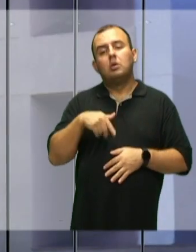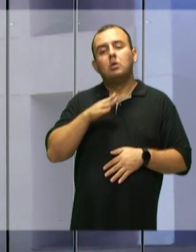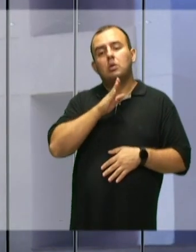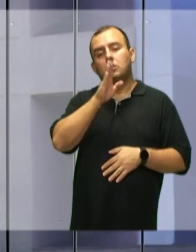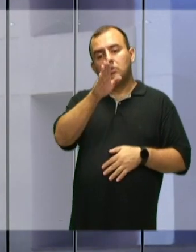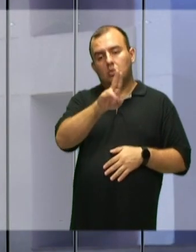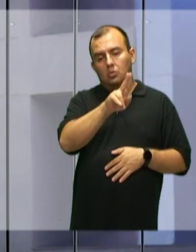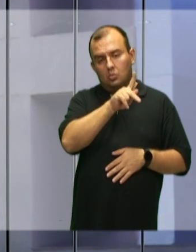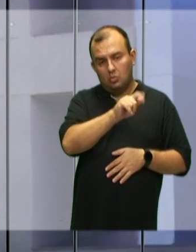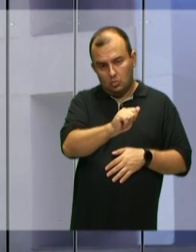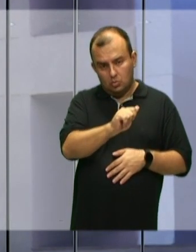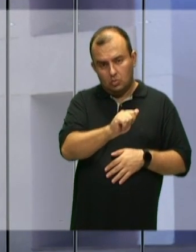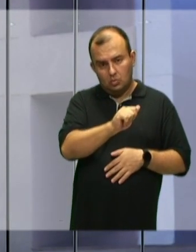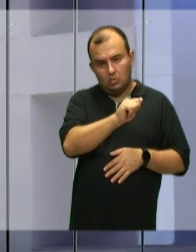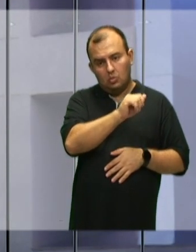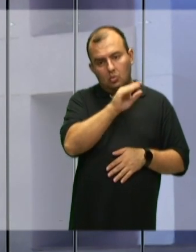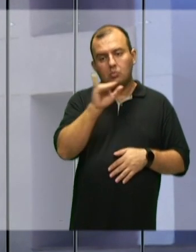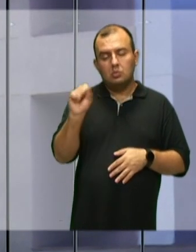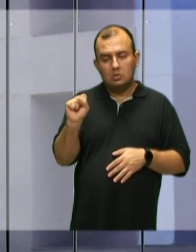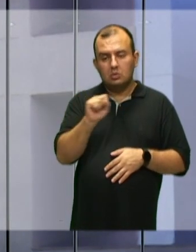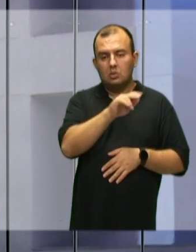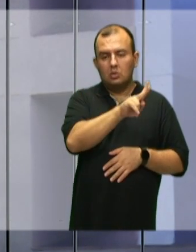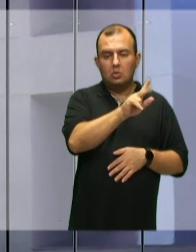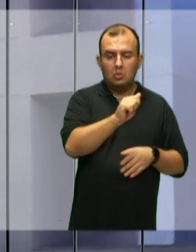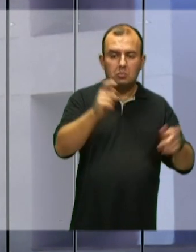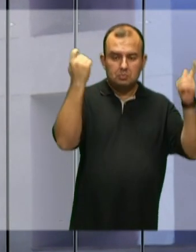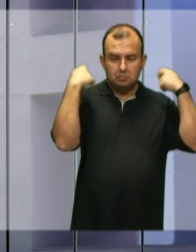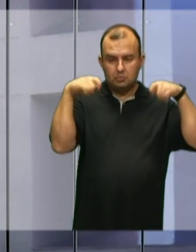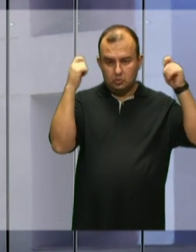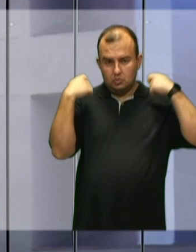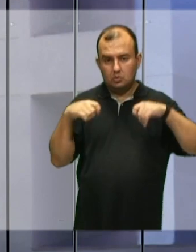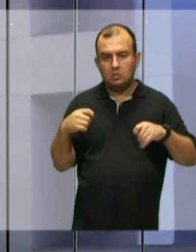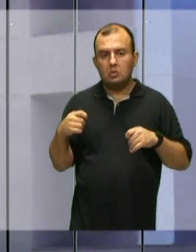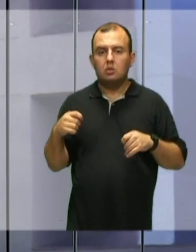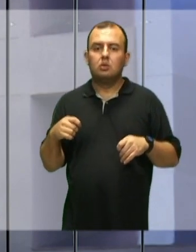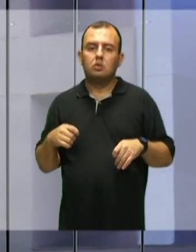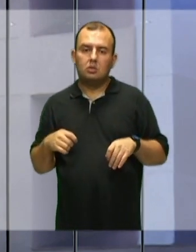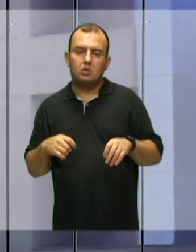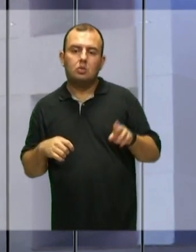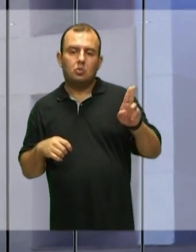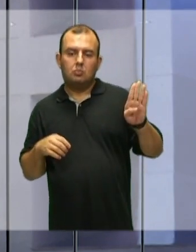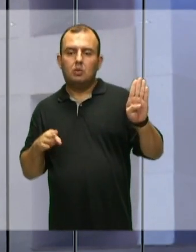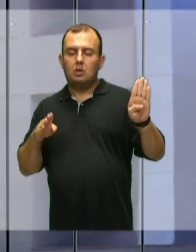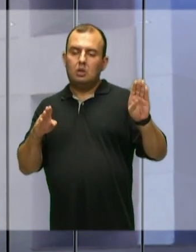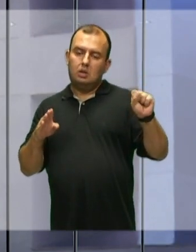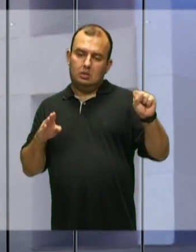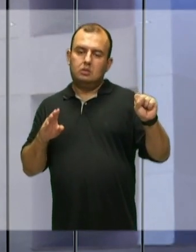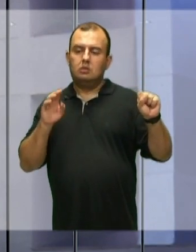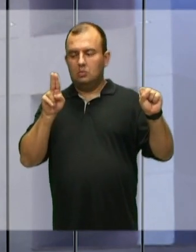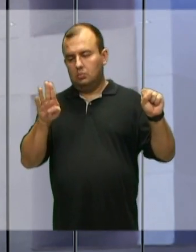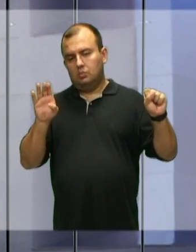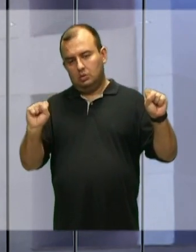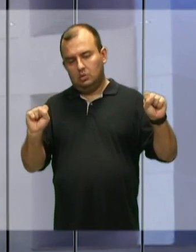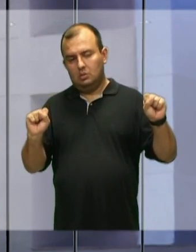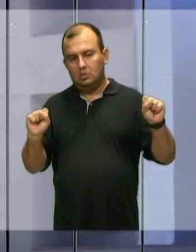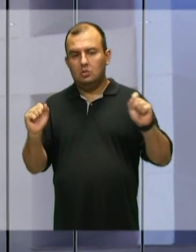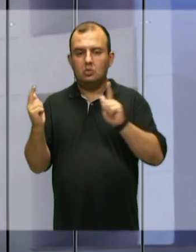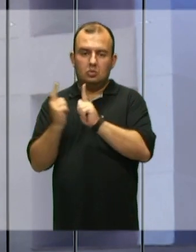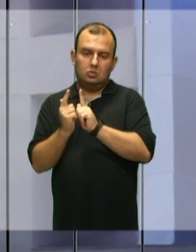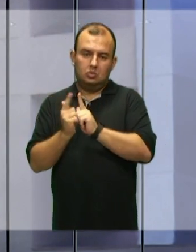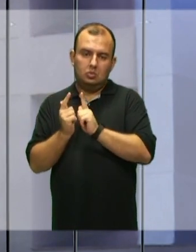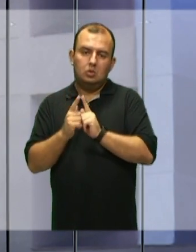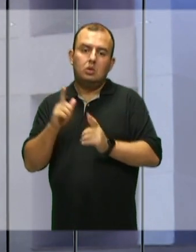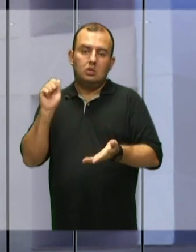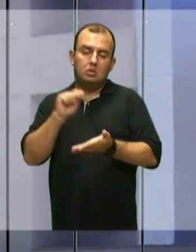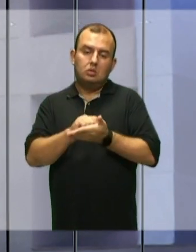nossas upas aqui de Itajaí a UPA do Cis e a up de Cordeiros a nossas unidades básicas de saúde né hoje nossas consultas de unidade básica de saúde elas